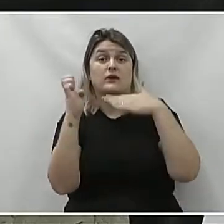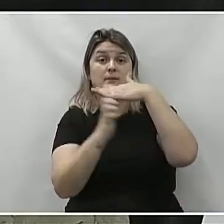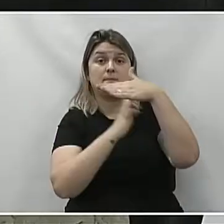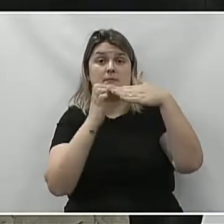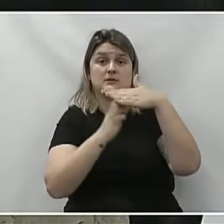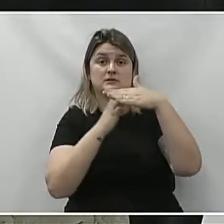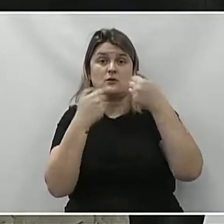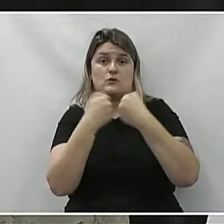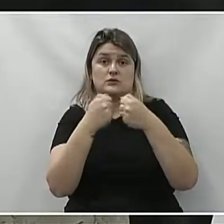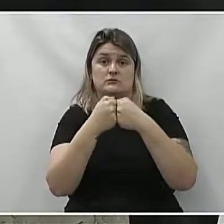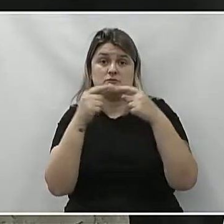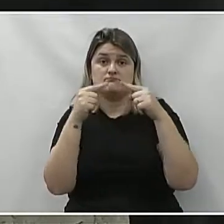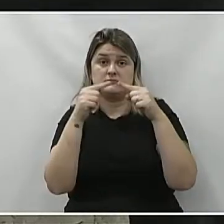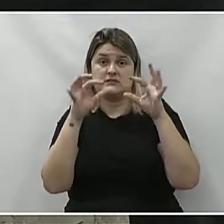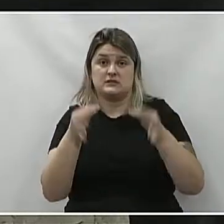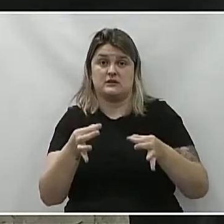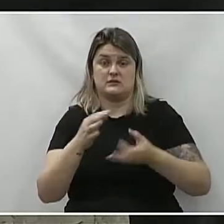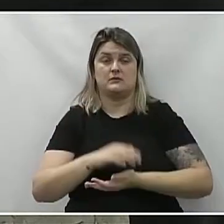ônibus adequados.